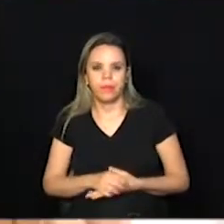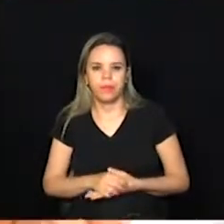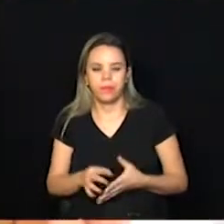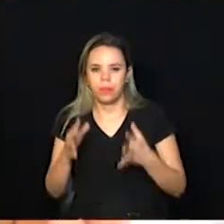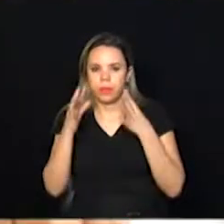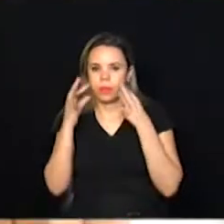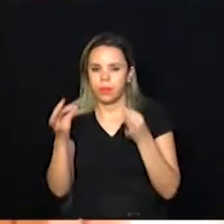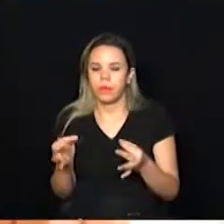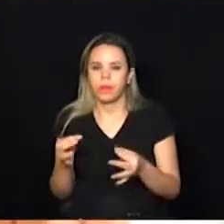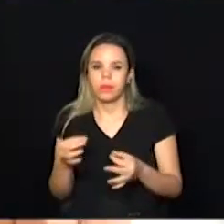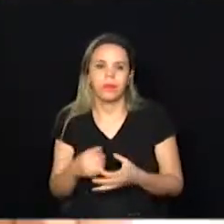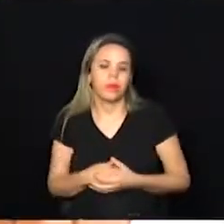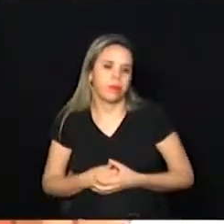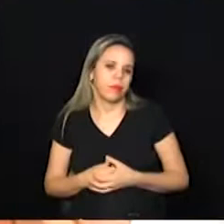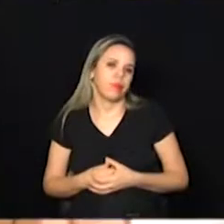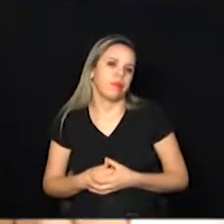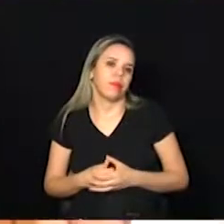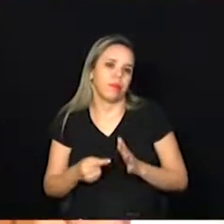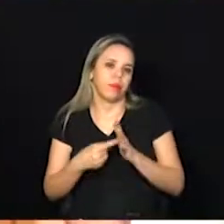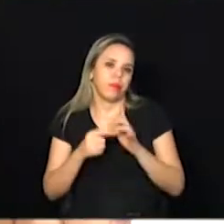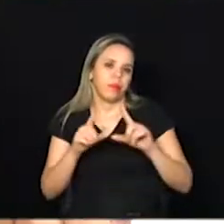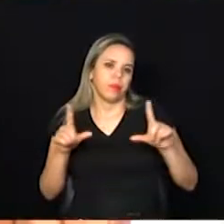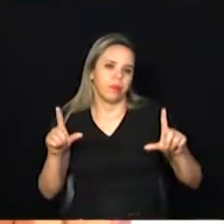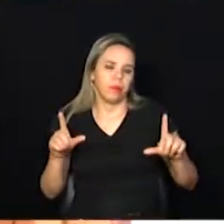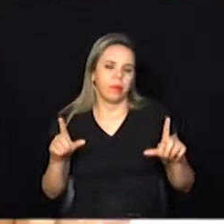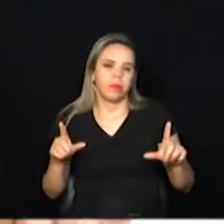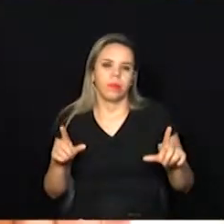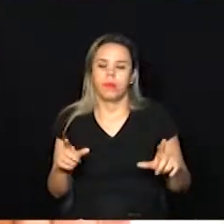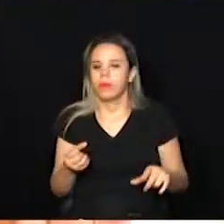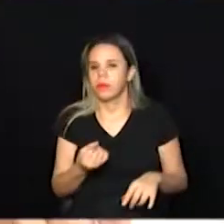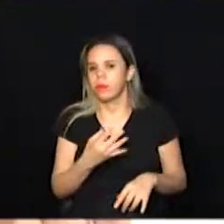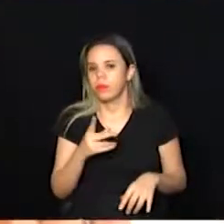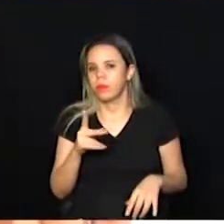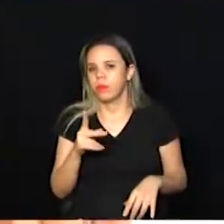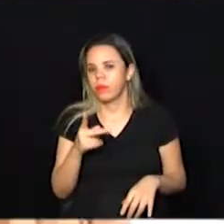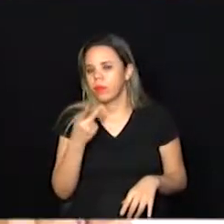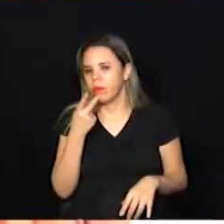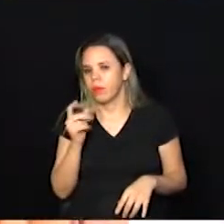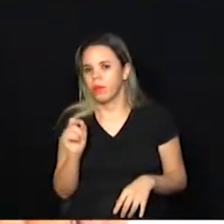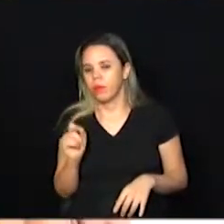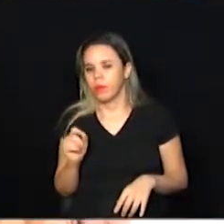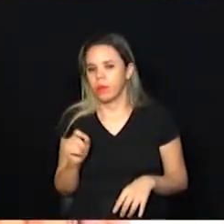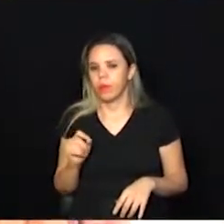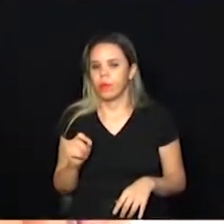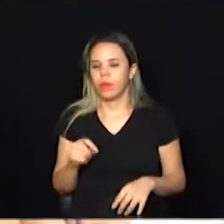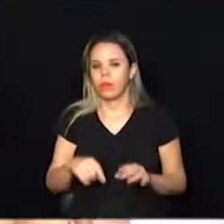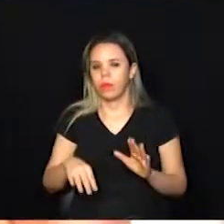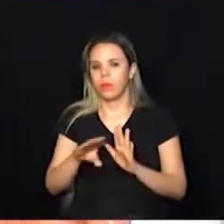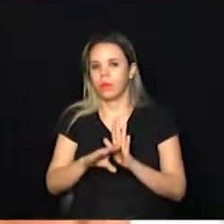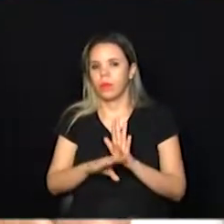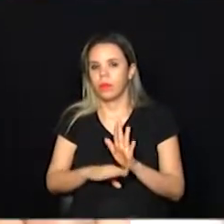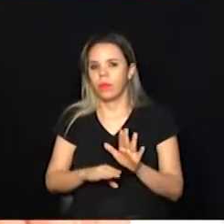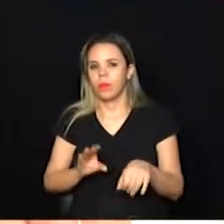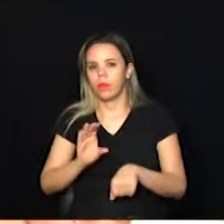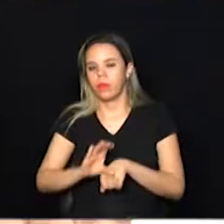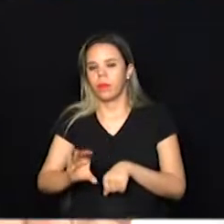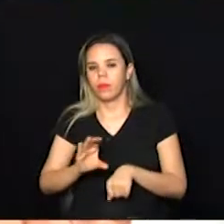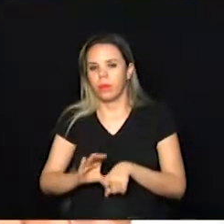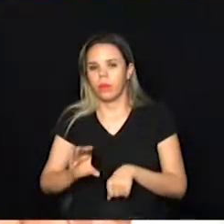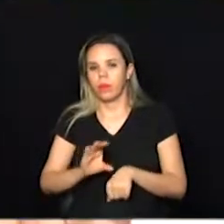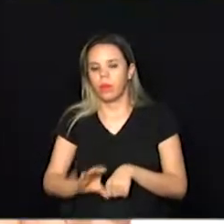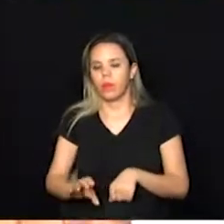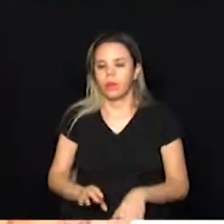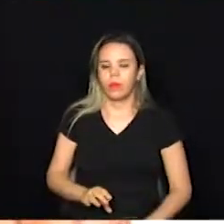atenção na apresentação o destaque que a Paula deu sobre esse programa, né, de formação, programa